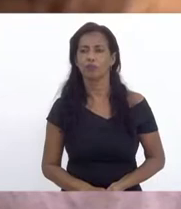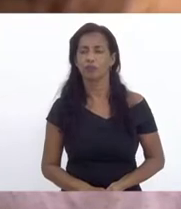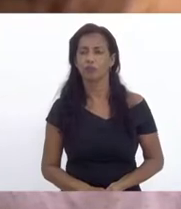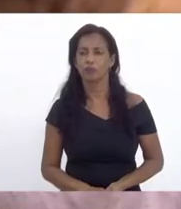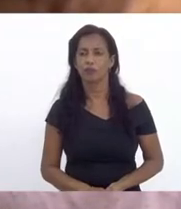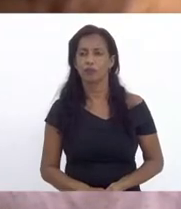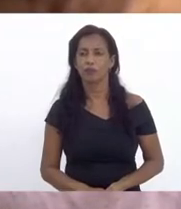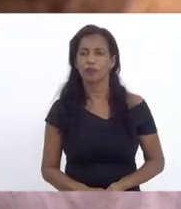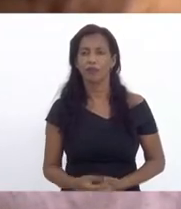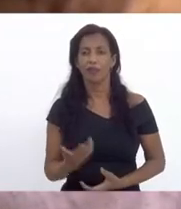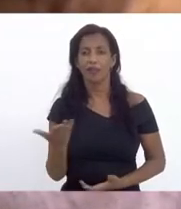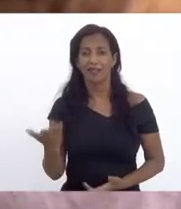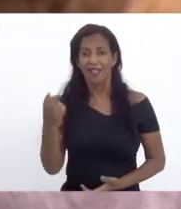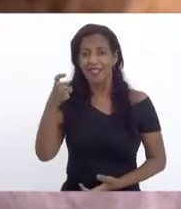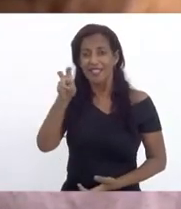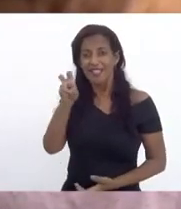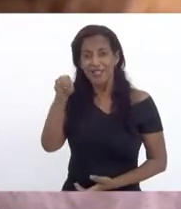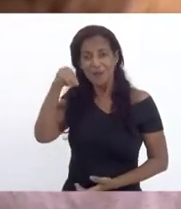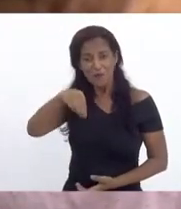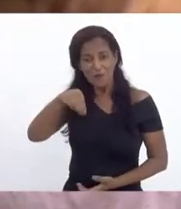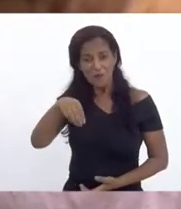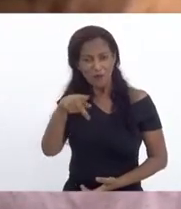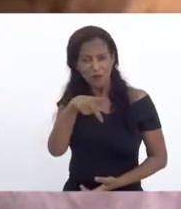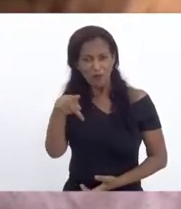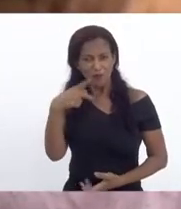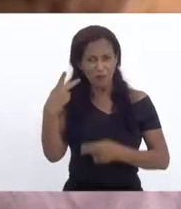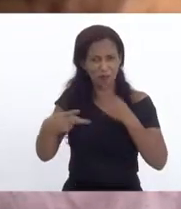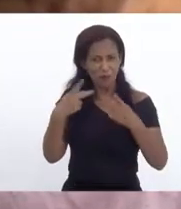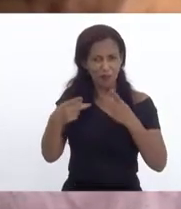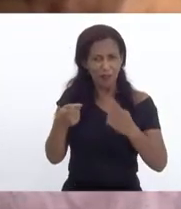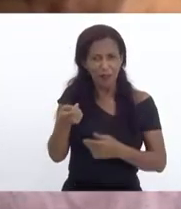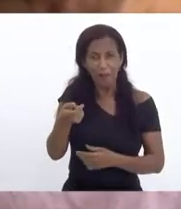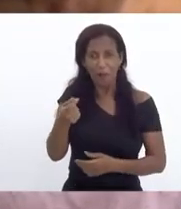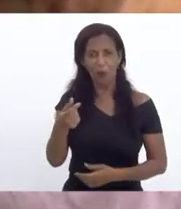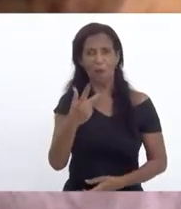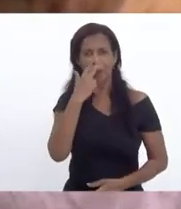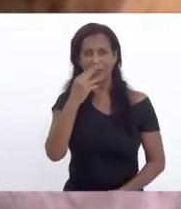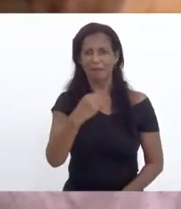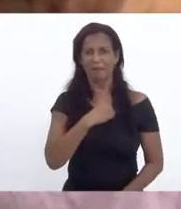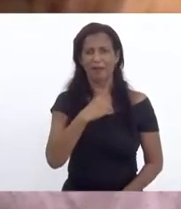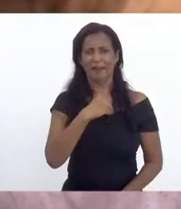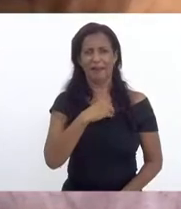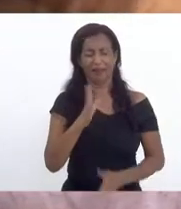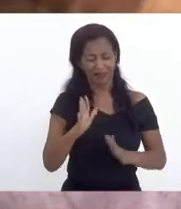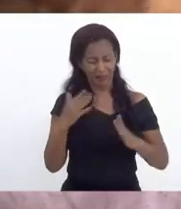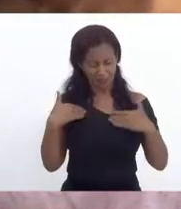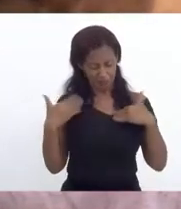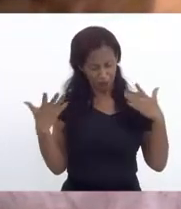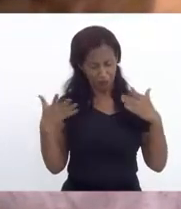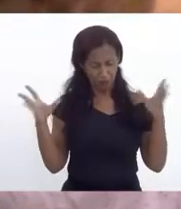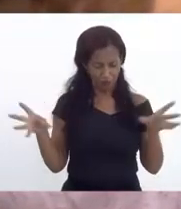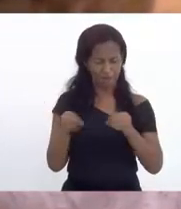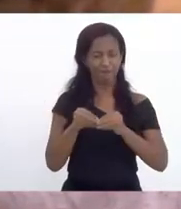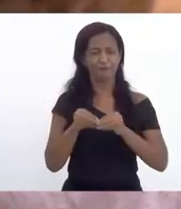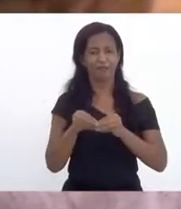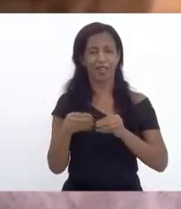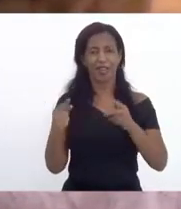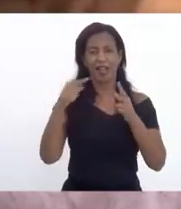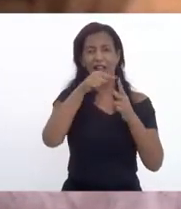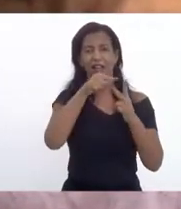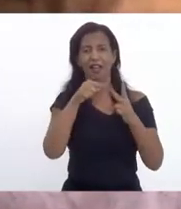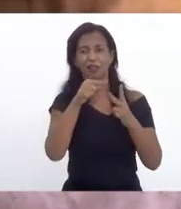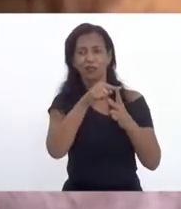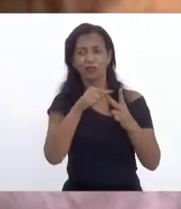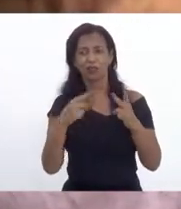Dá 5 minutos para um professor falar, é pouco, um pecado, mas eu vou me ater a 2 aspectos